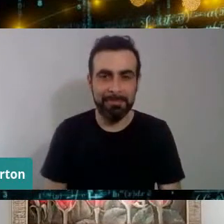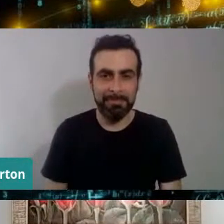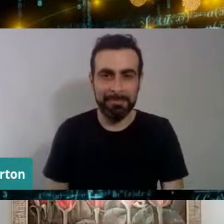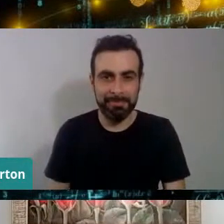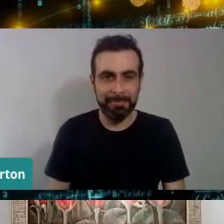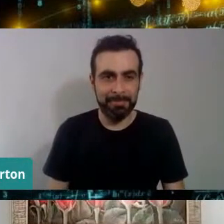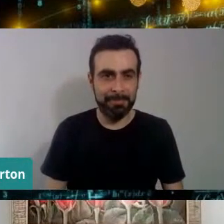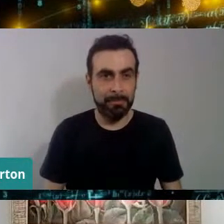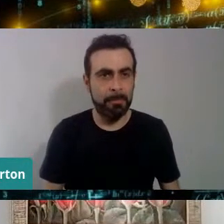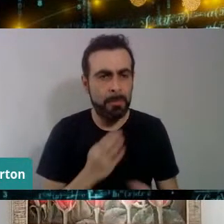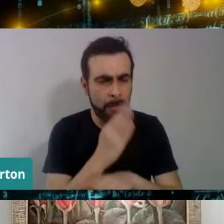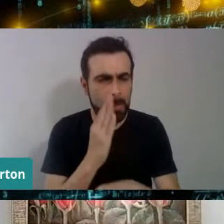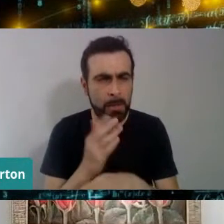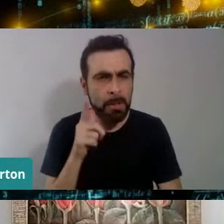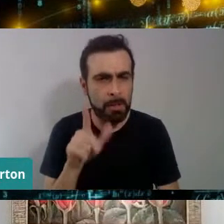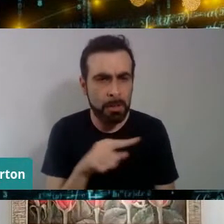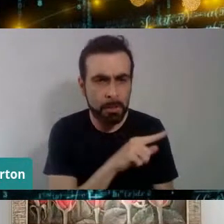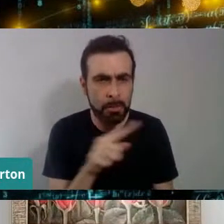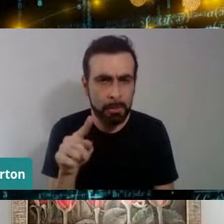Consegue entrar aí, Luiz?